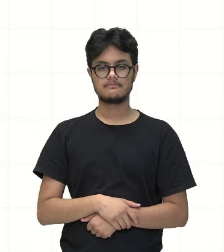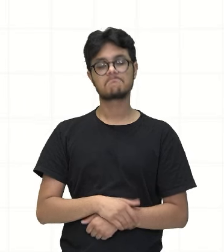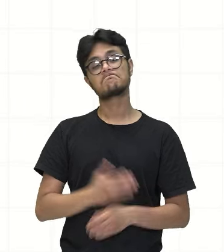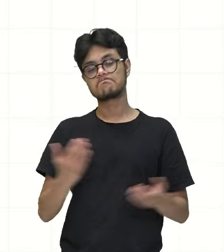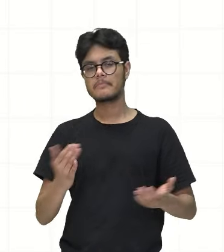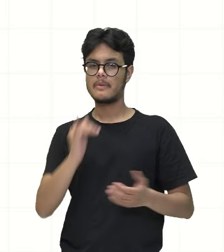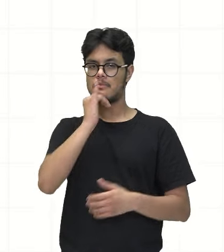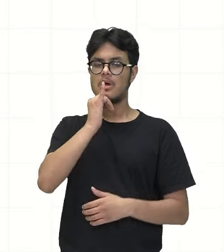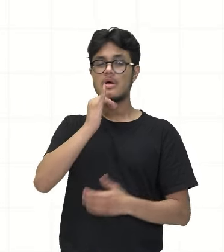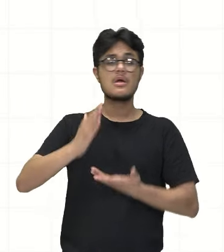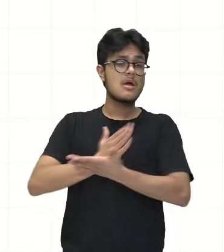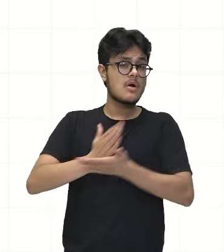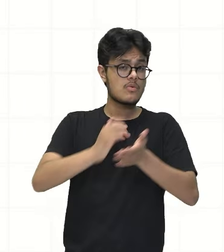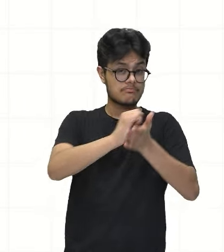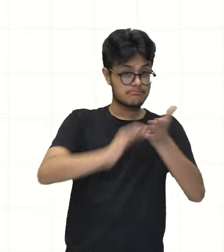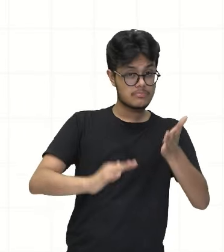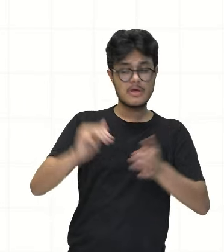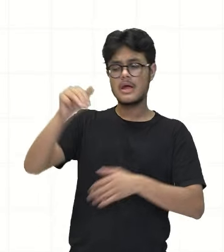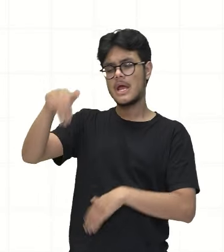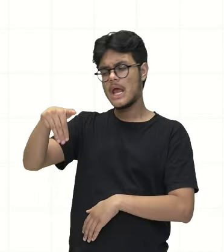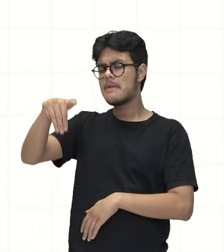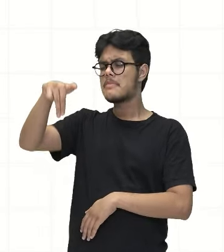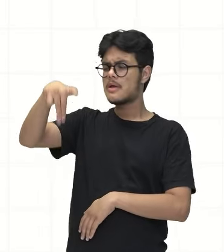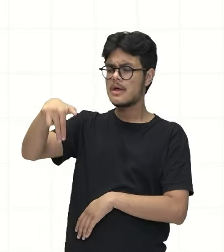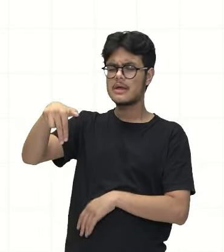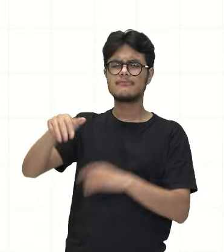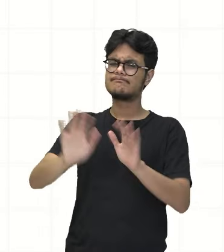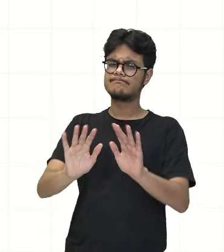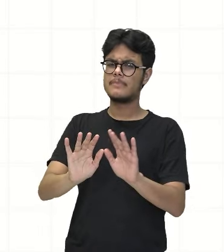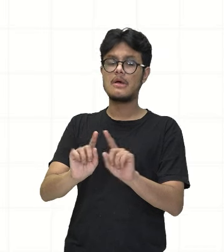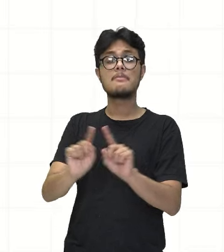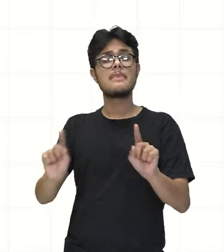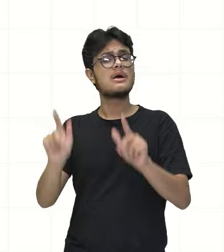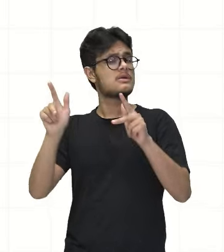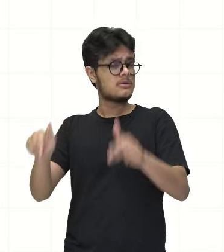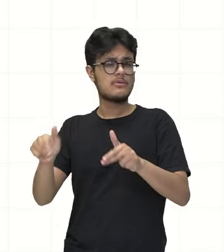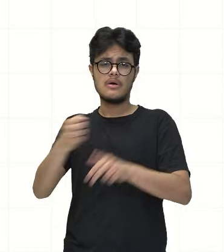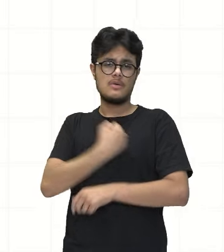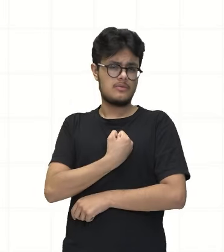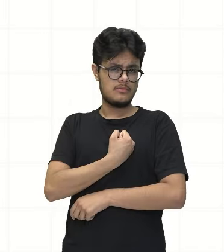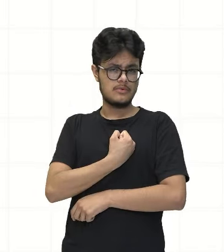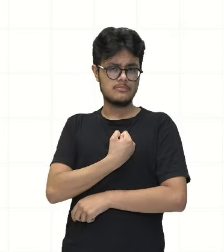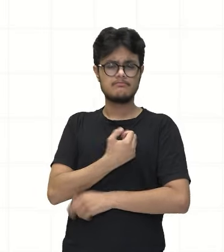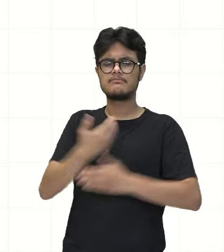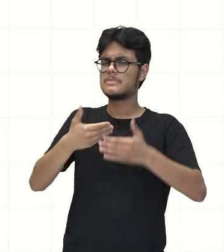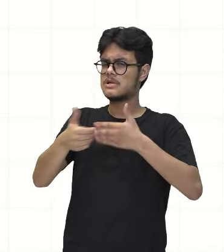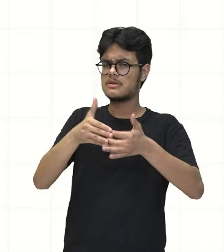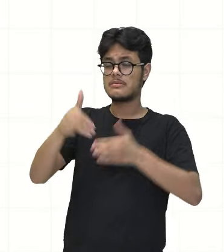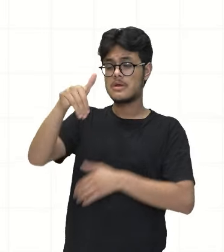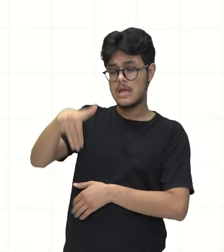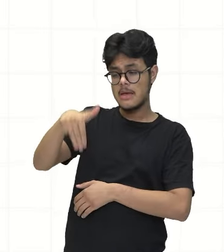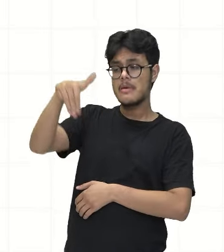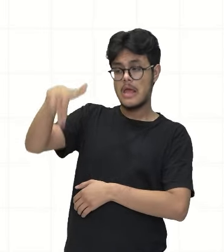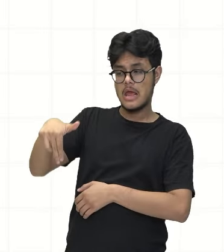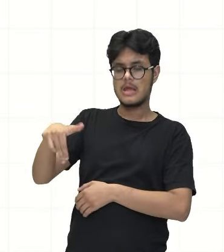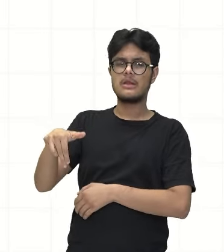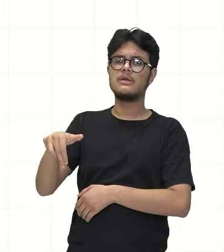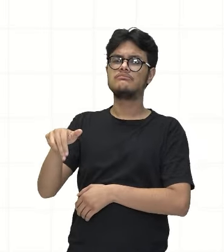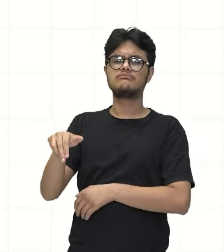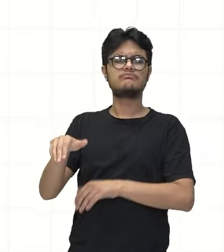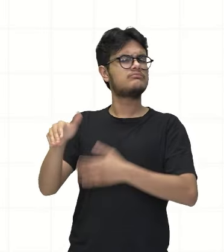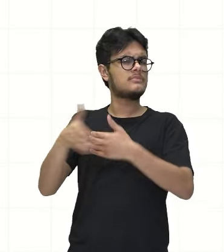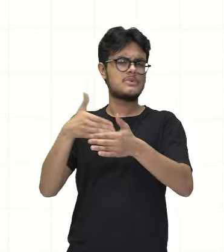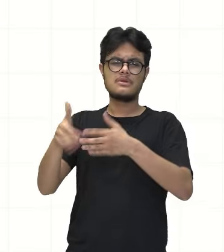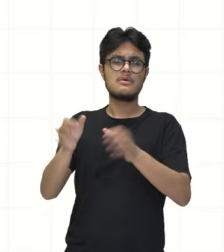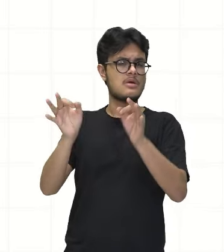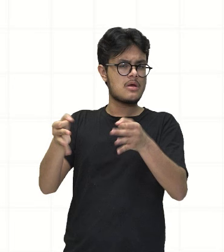N dependendo do triângulo. O importante é a gente saber que essa projeção aqui, que eu chamei de M, é a projeção